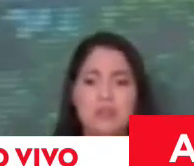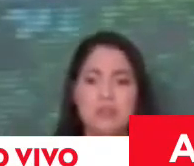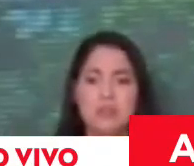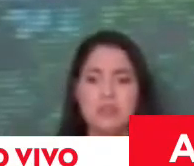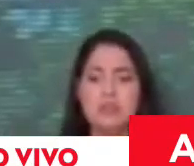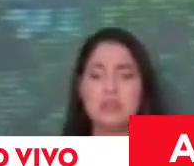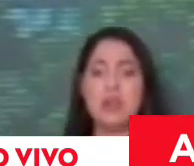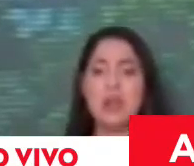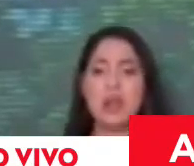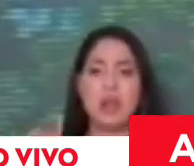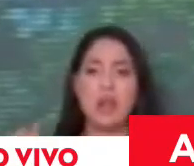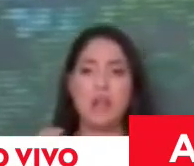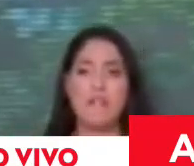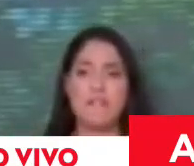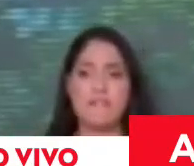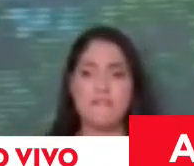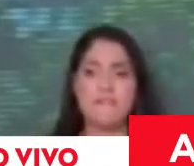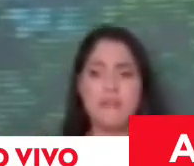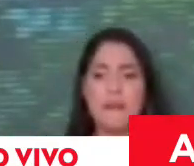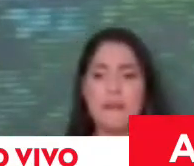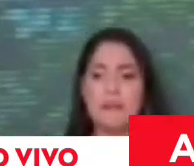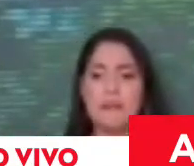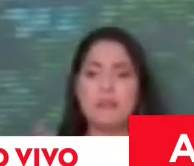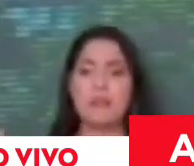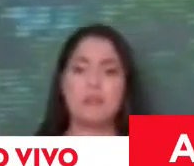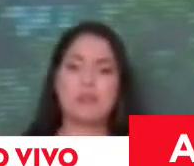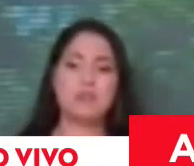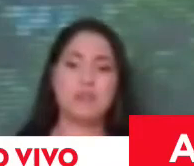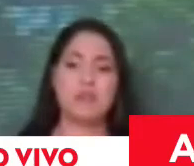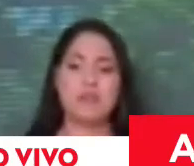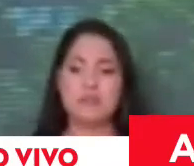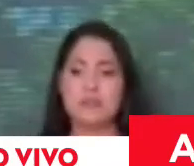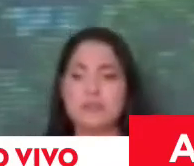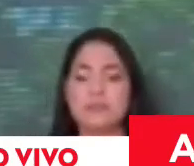a desinformação via as redes sociais.